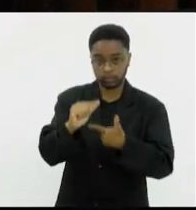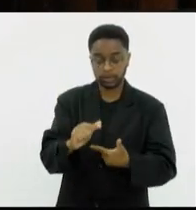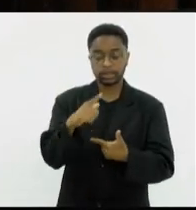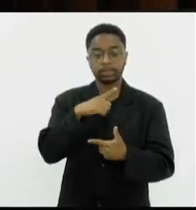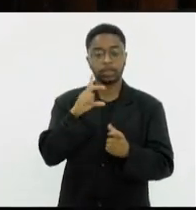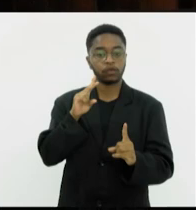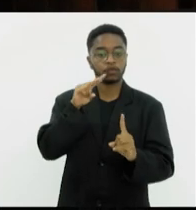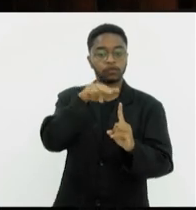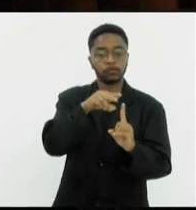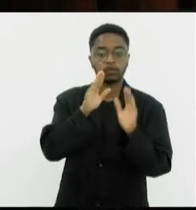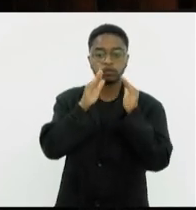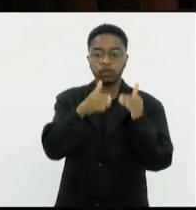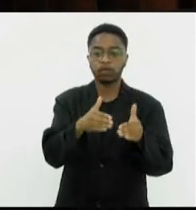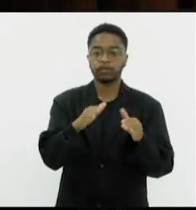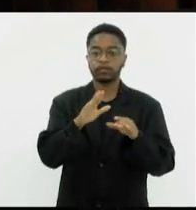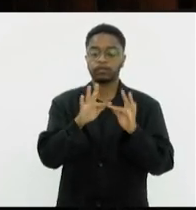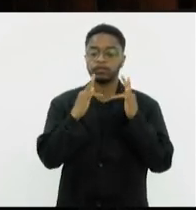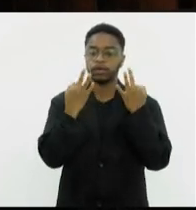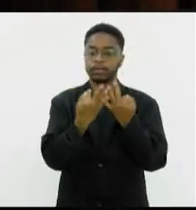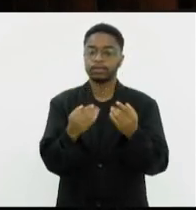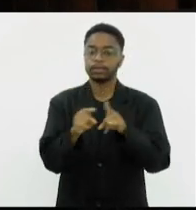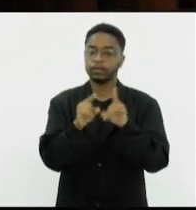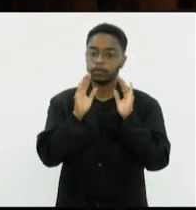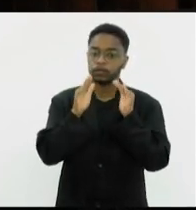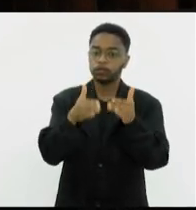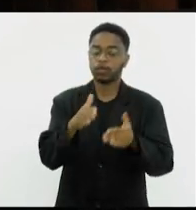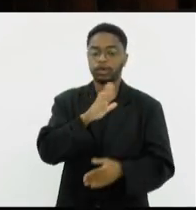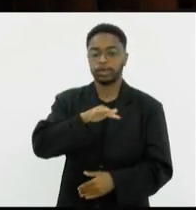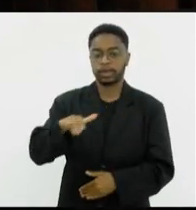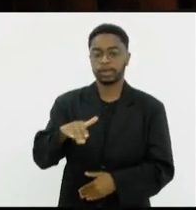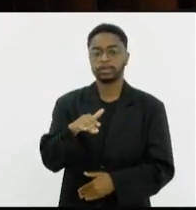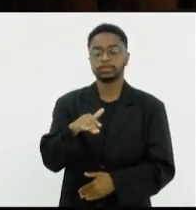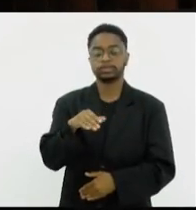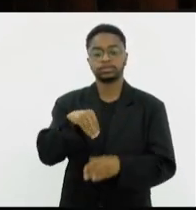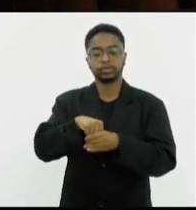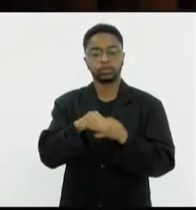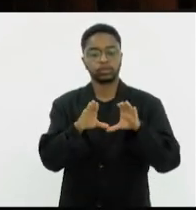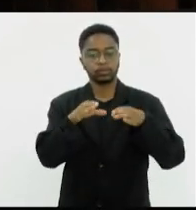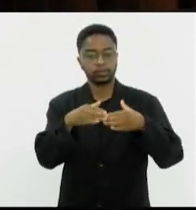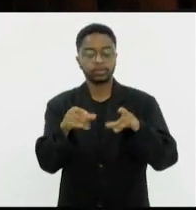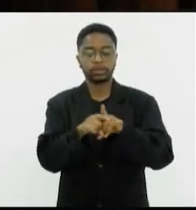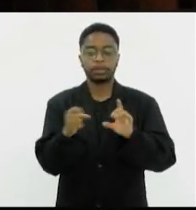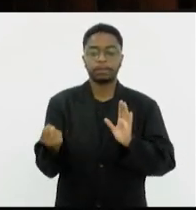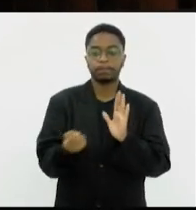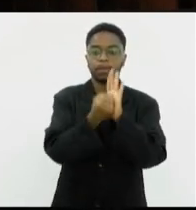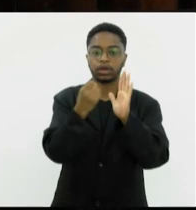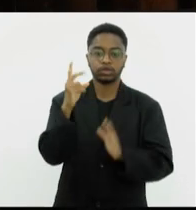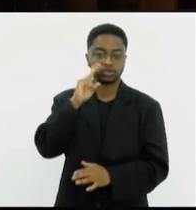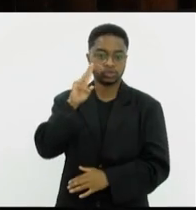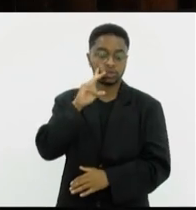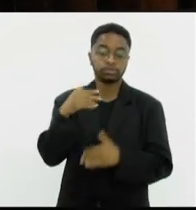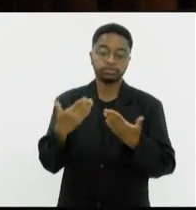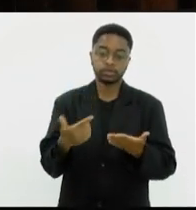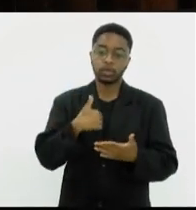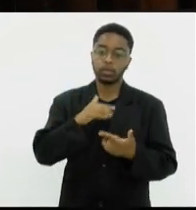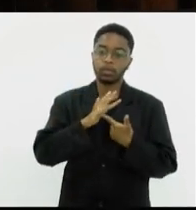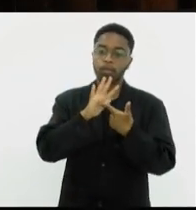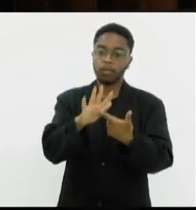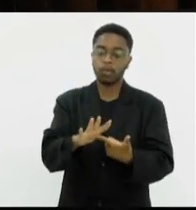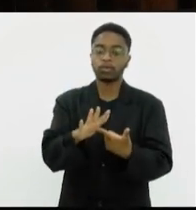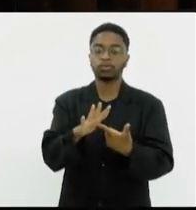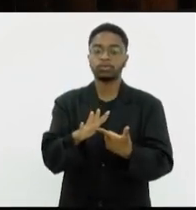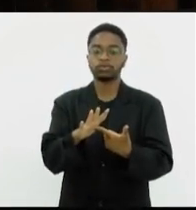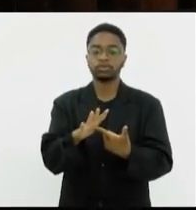olhar para as famílias, que tem um olhar para as crianças à frente da comissão e está fazendo história, e fica aqui o meu desagravo a todos